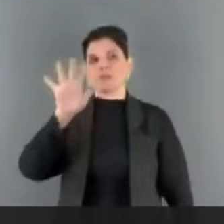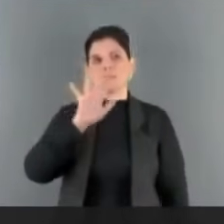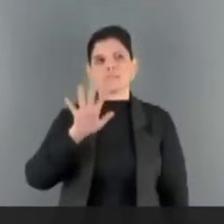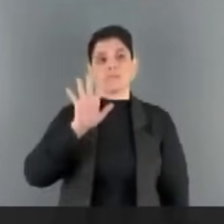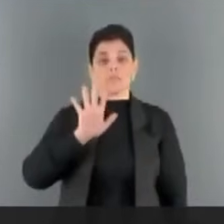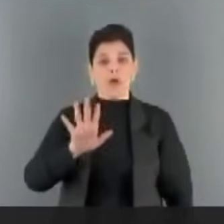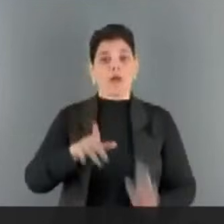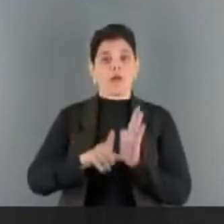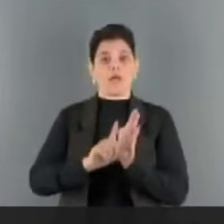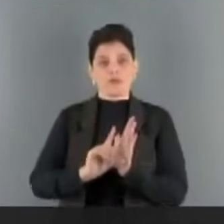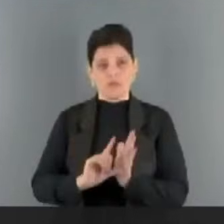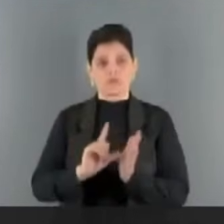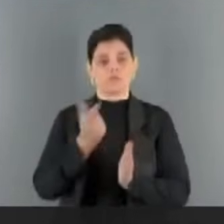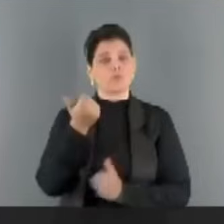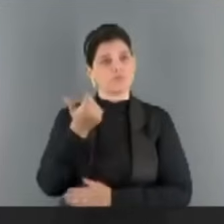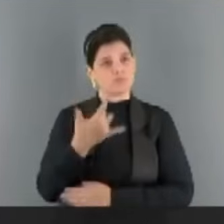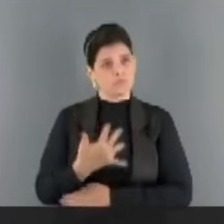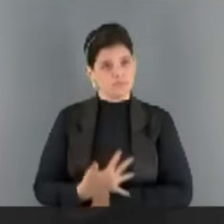Antes de falar